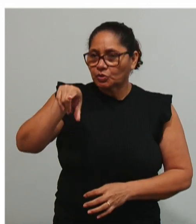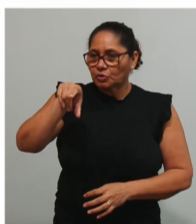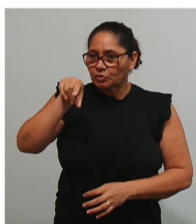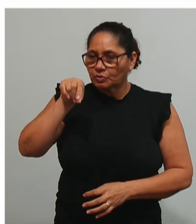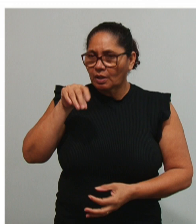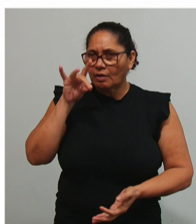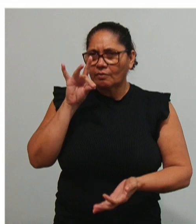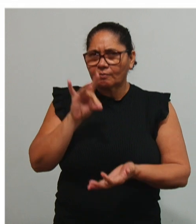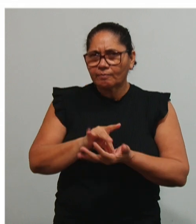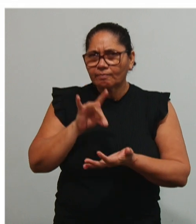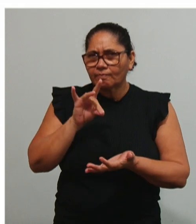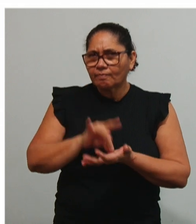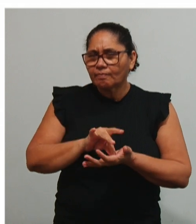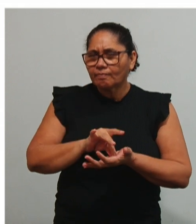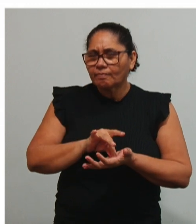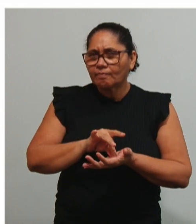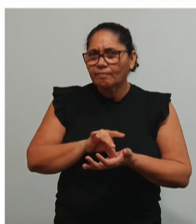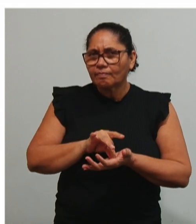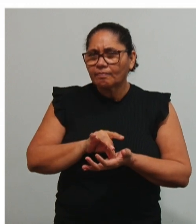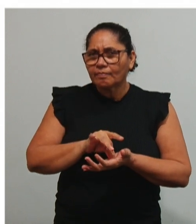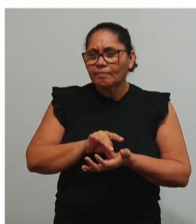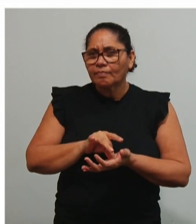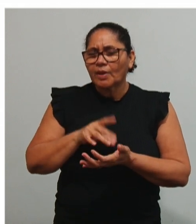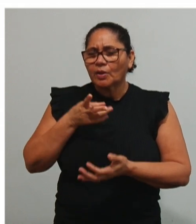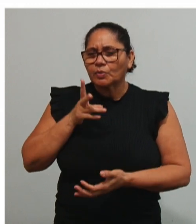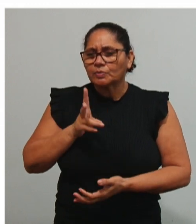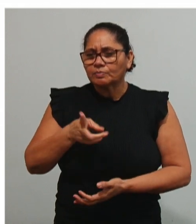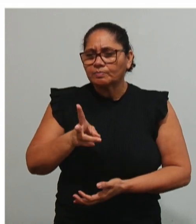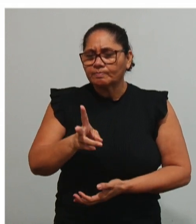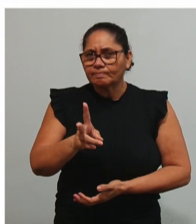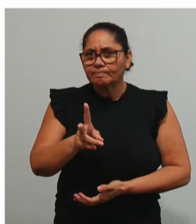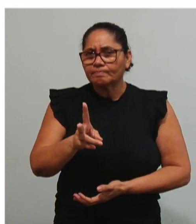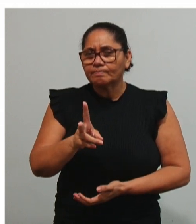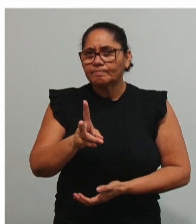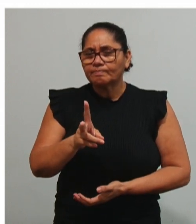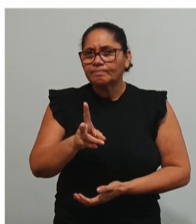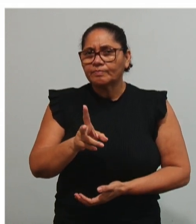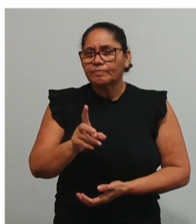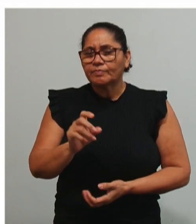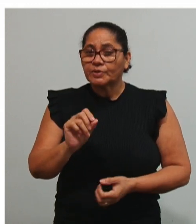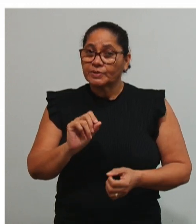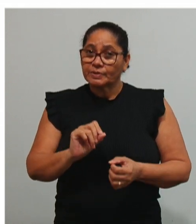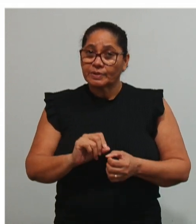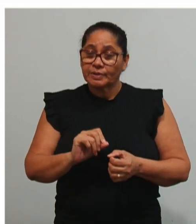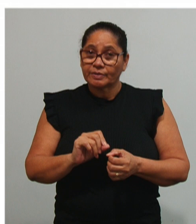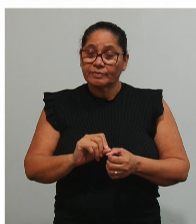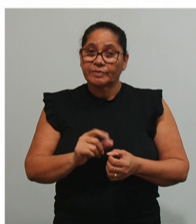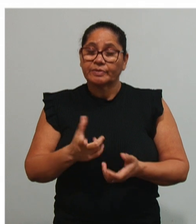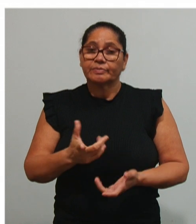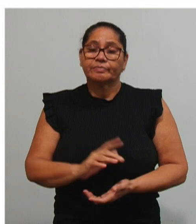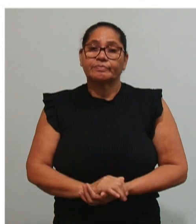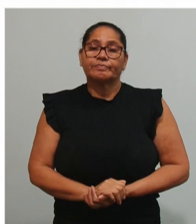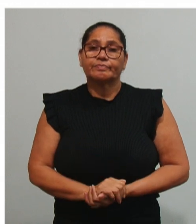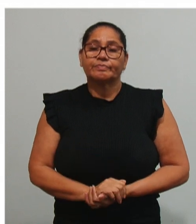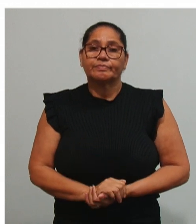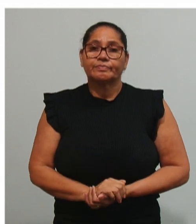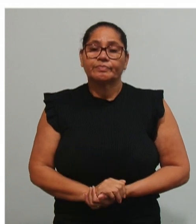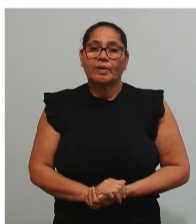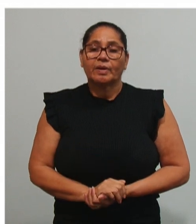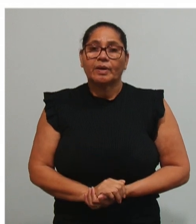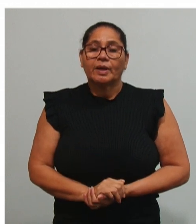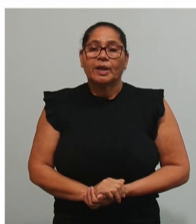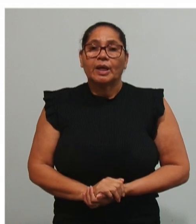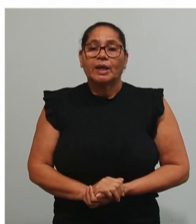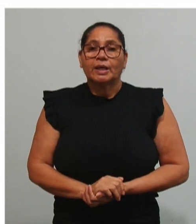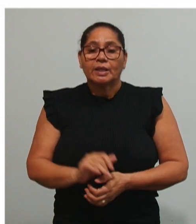fato por tocar adiante, né? Por realizar, por executar, certo? E